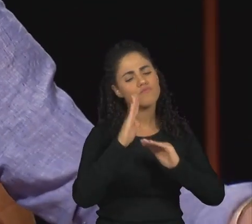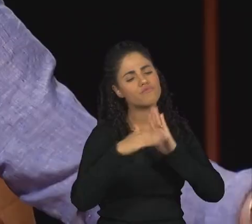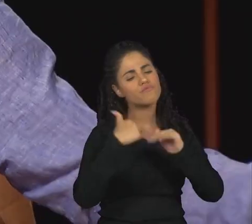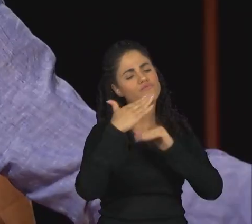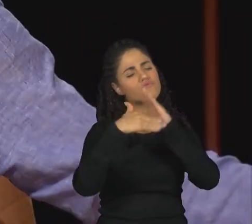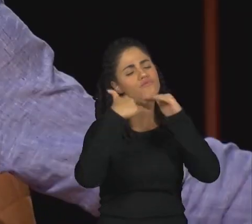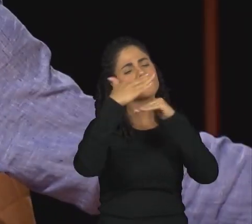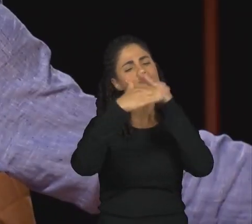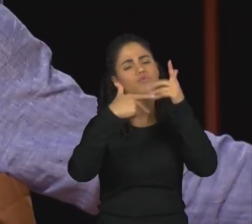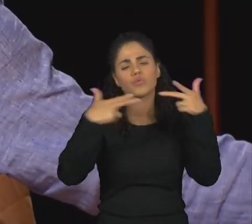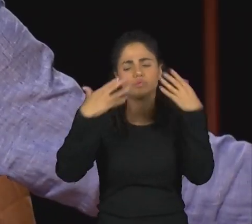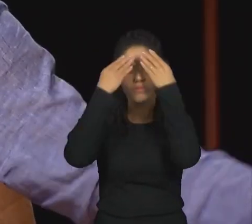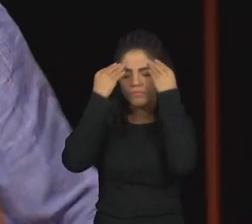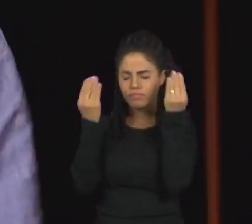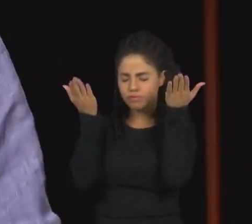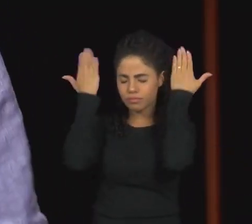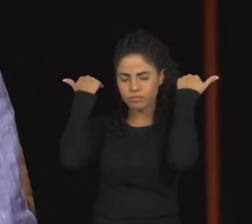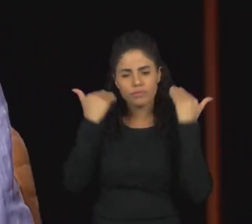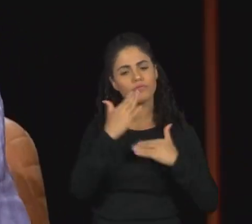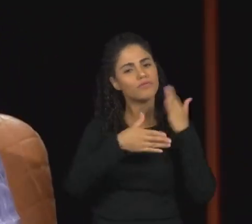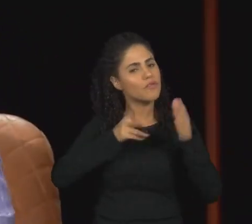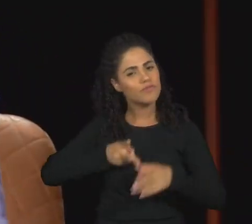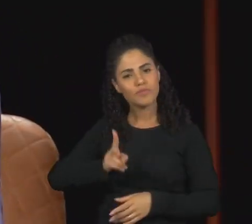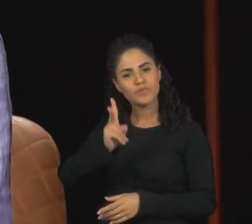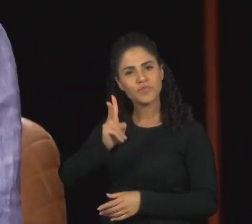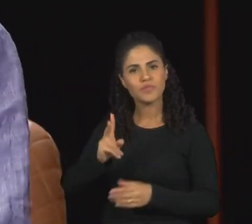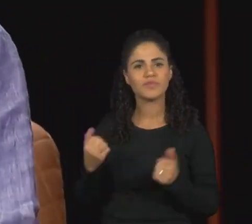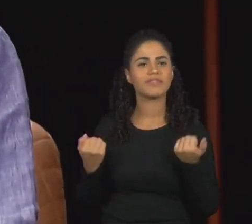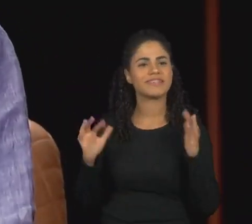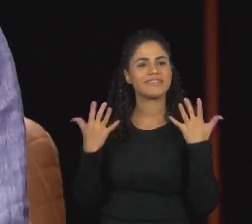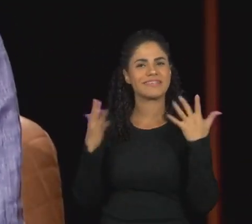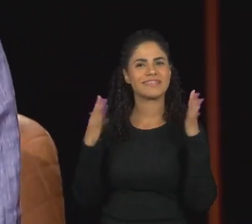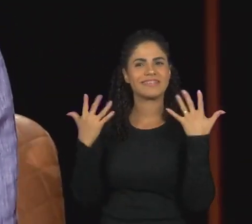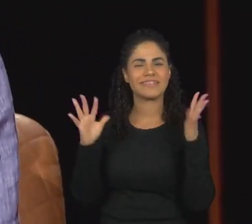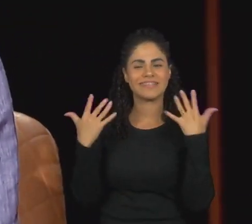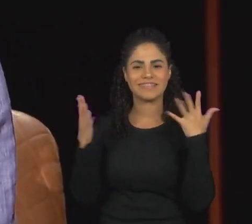para trás tudo. Oh!